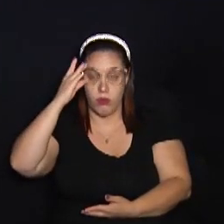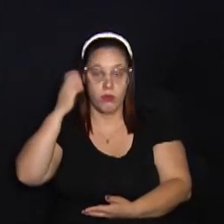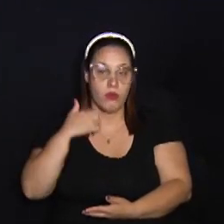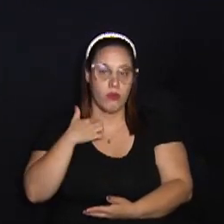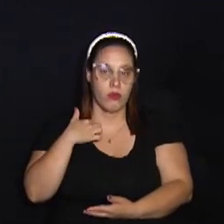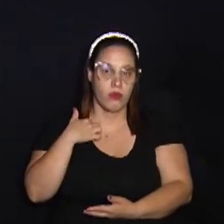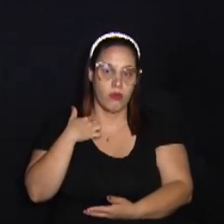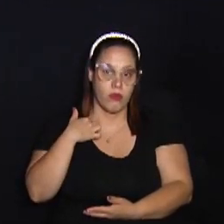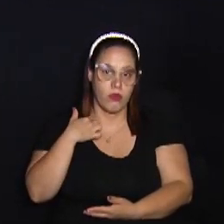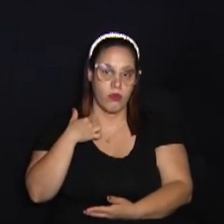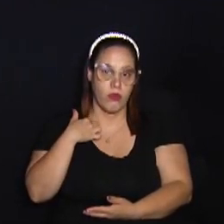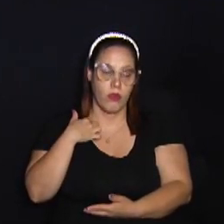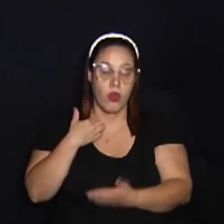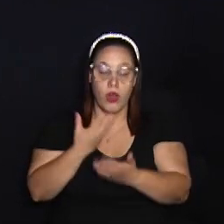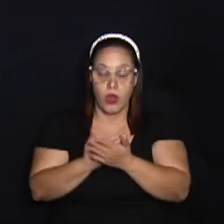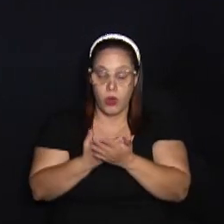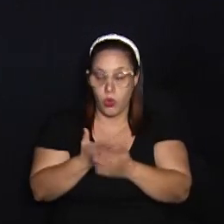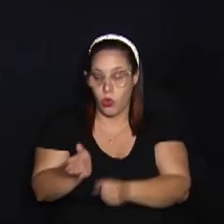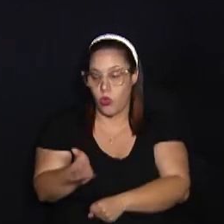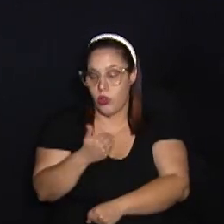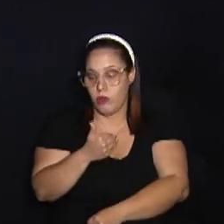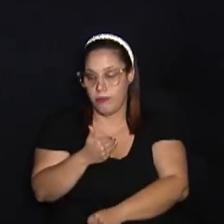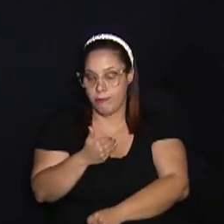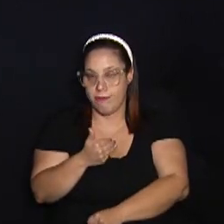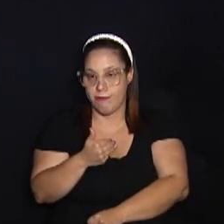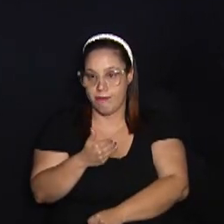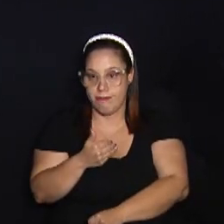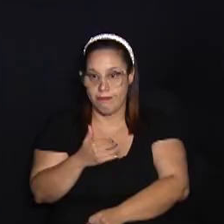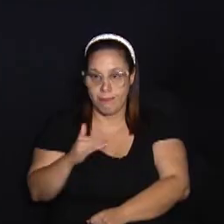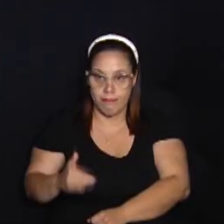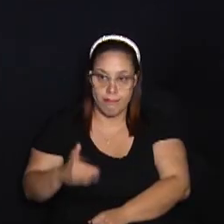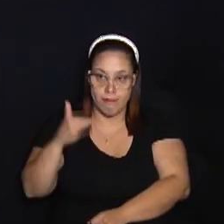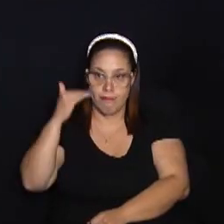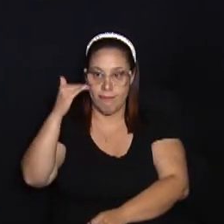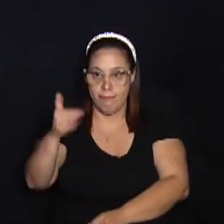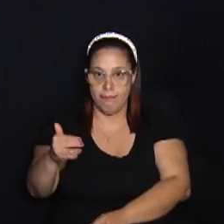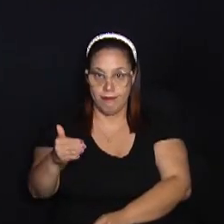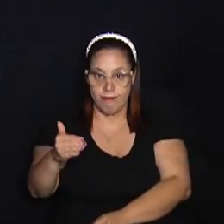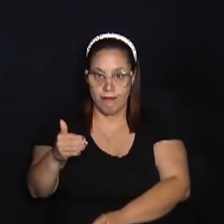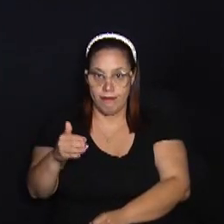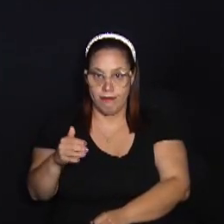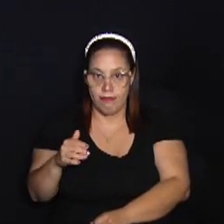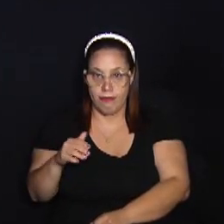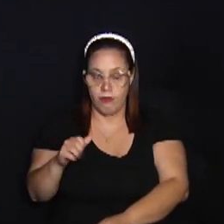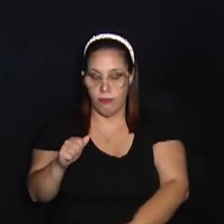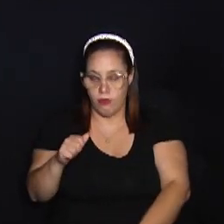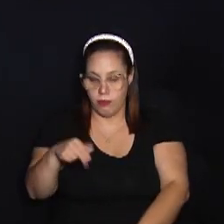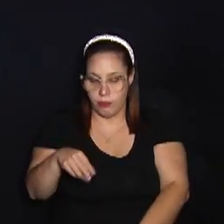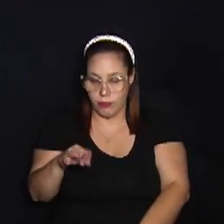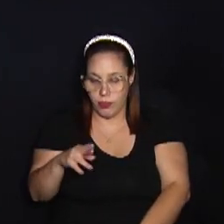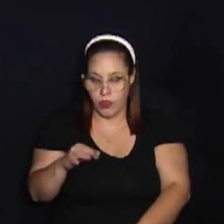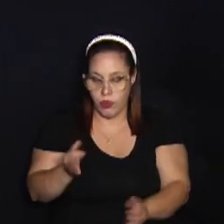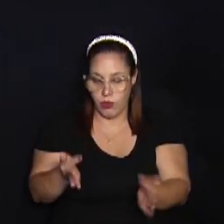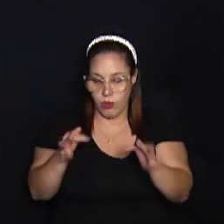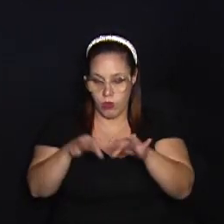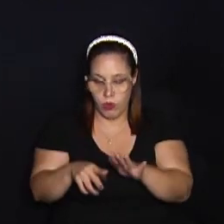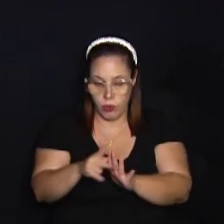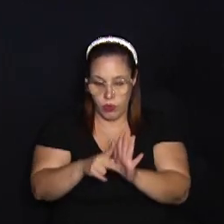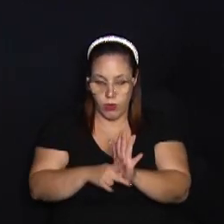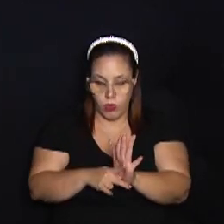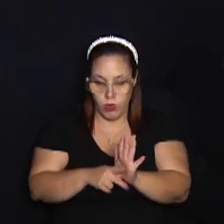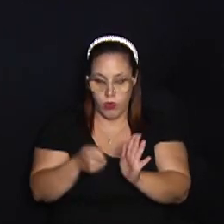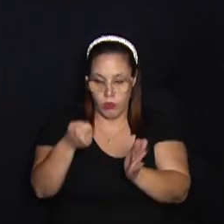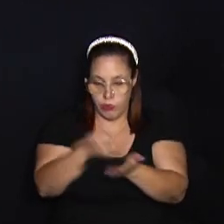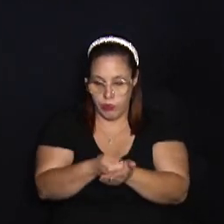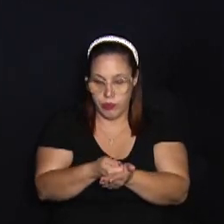aí para o que a gente vai chamar de estudo preliminar, depois a gente avança para a fase de anteprojeto e finalizando com o